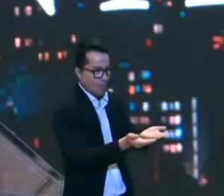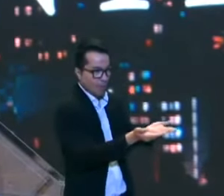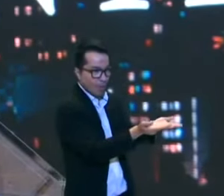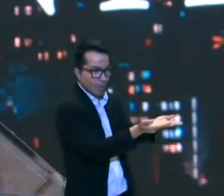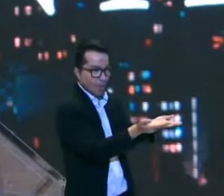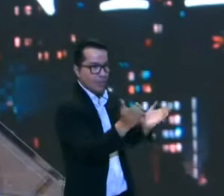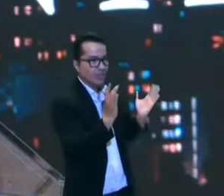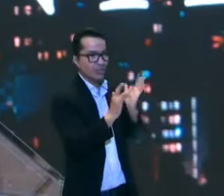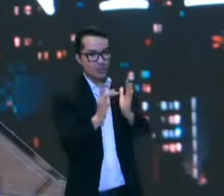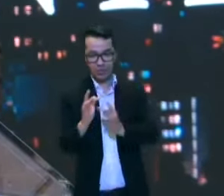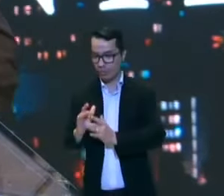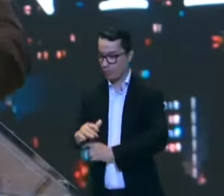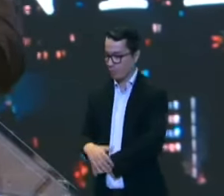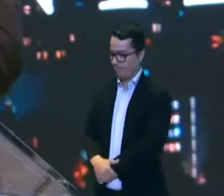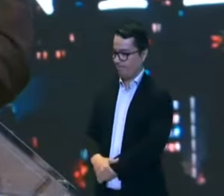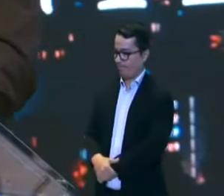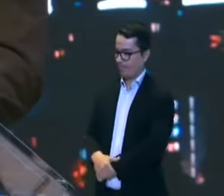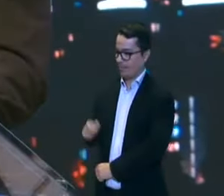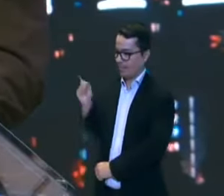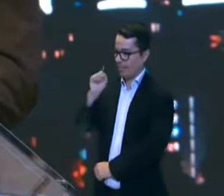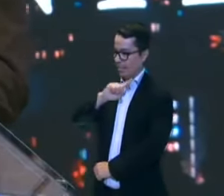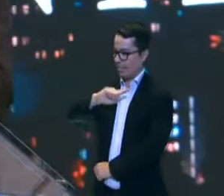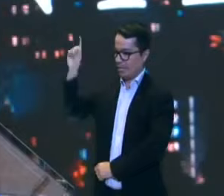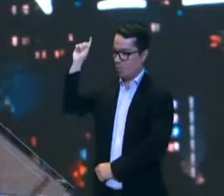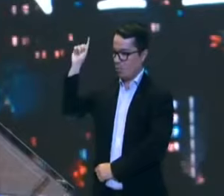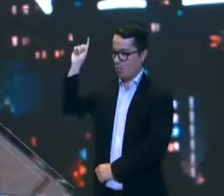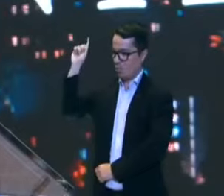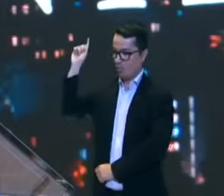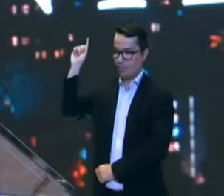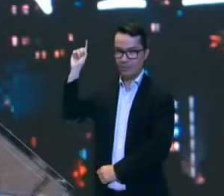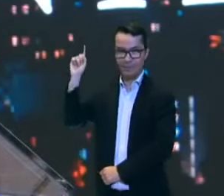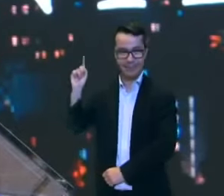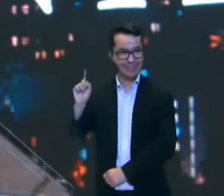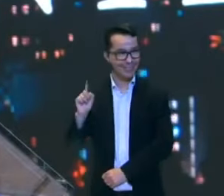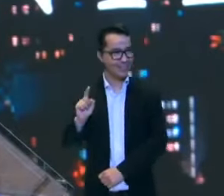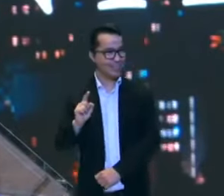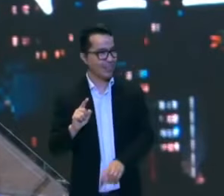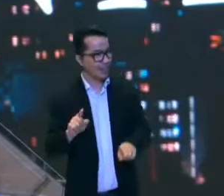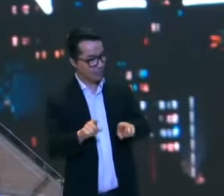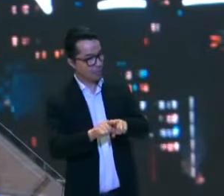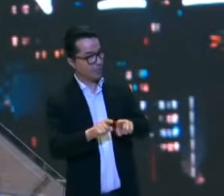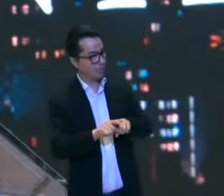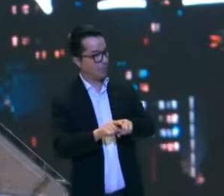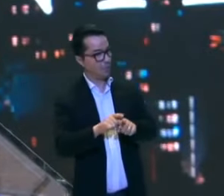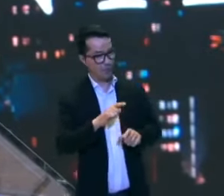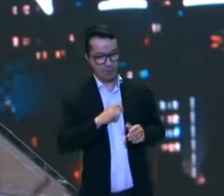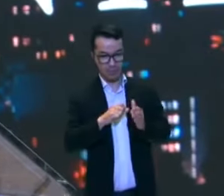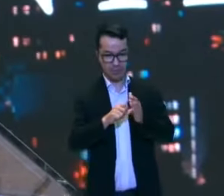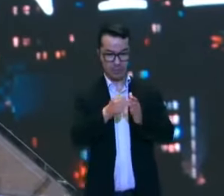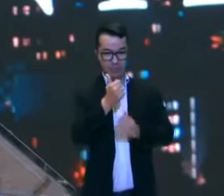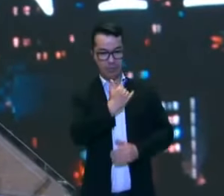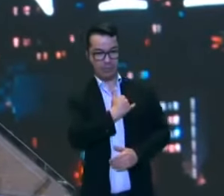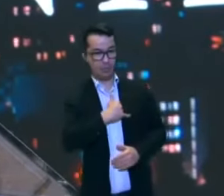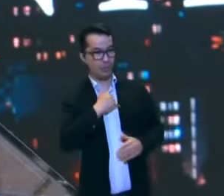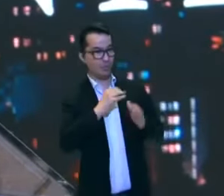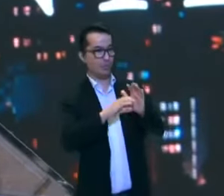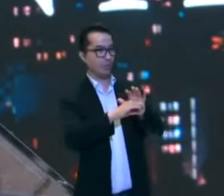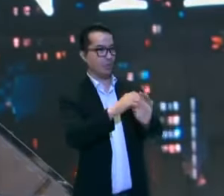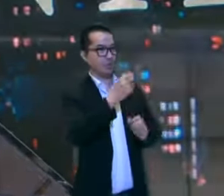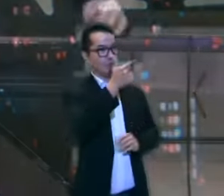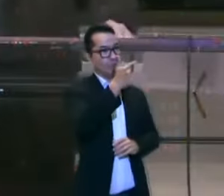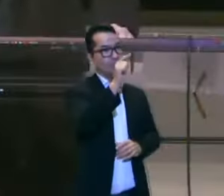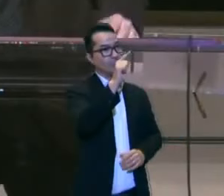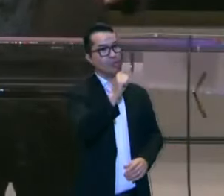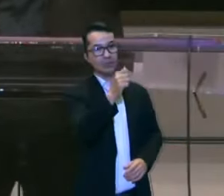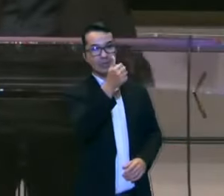3 tipos de cobiças. Em 1 João 2,16. A cobiça da carne, dos olhos e a